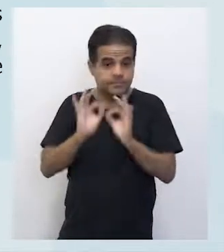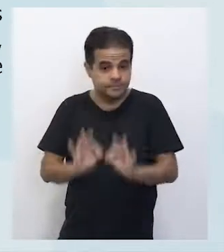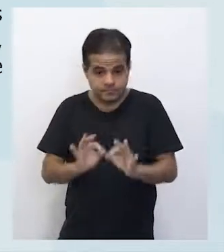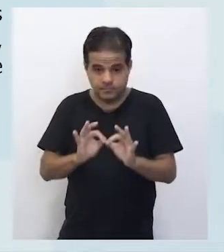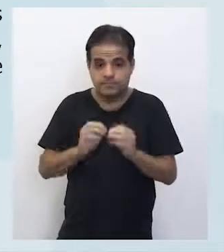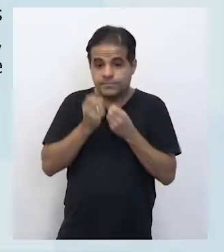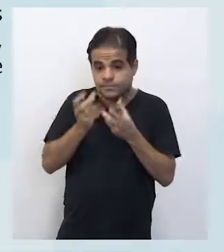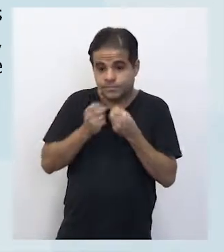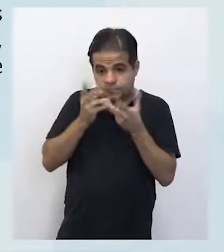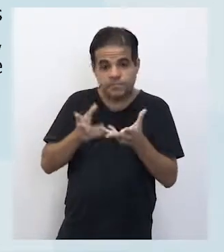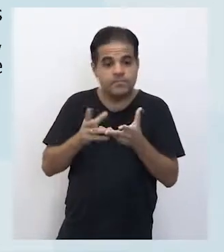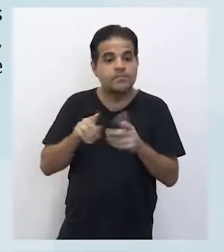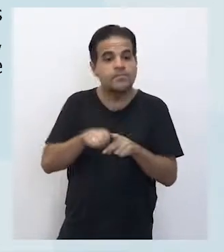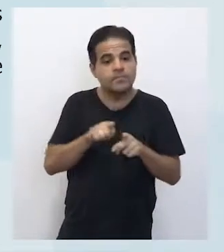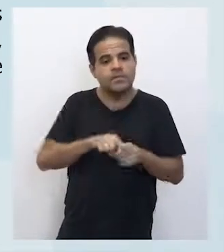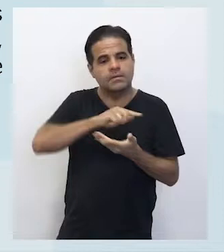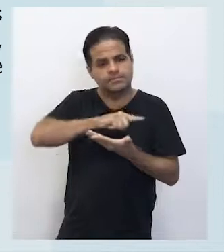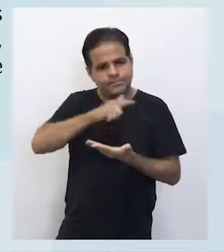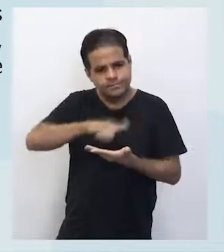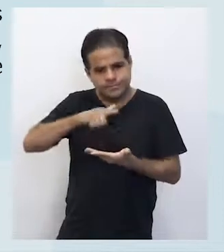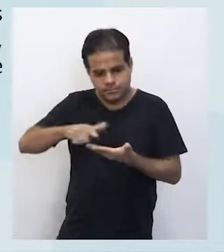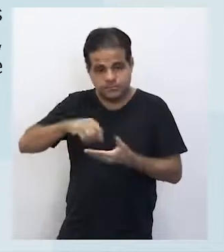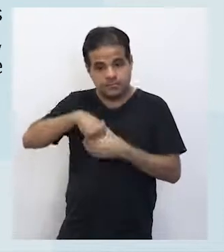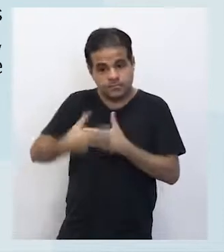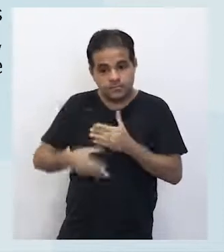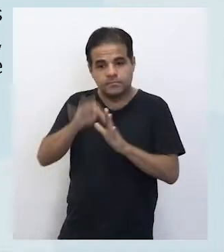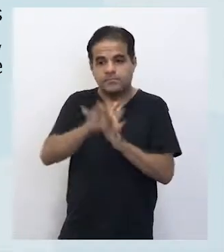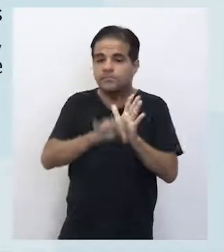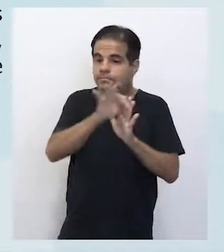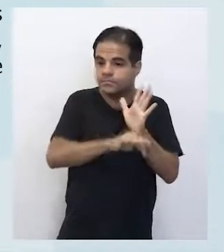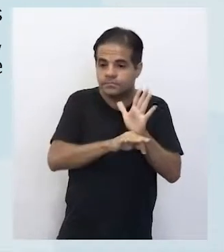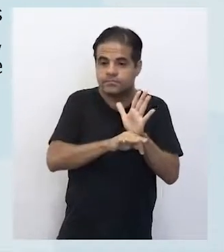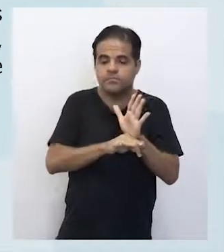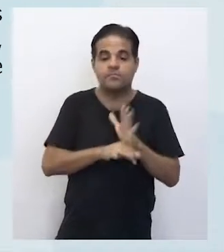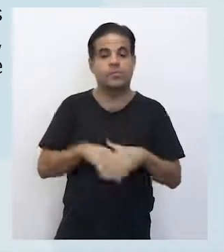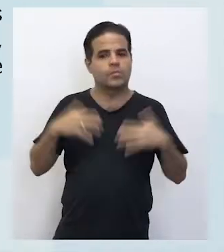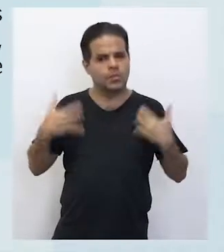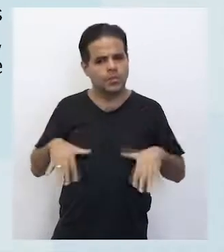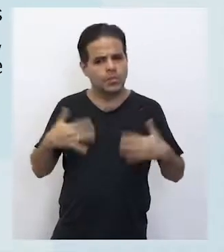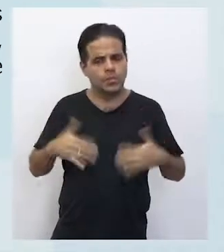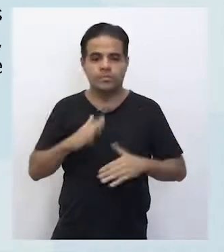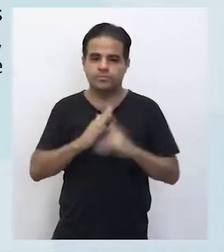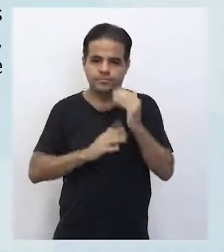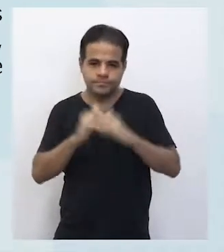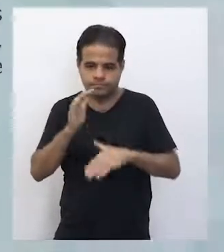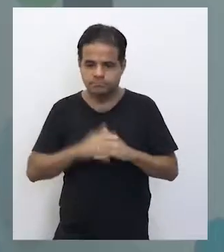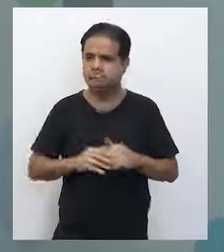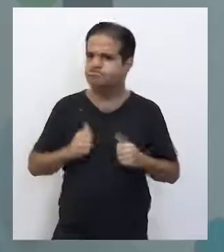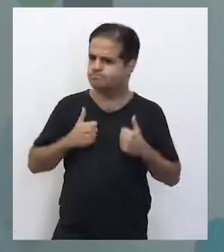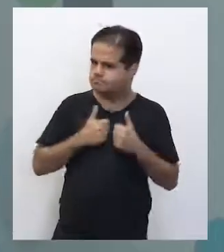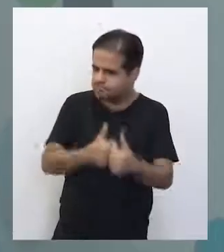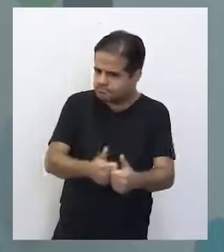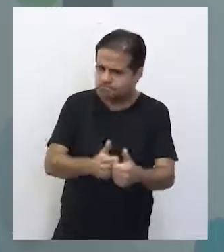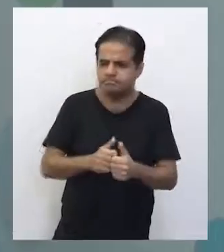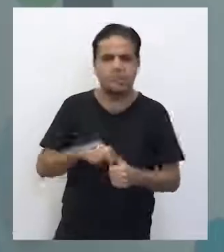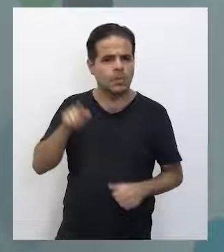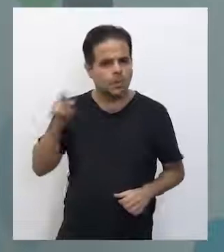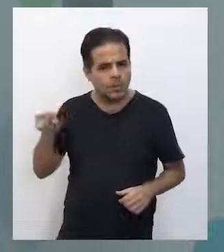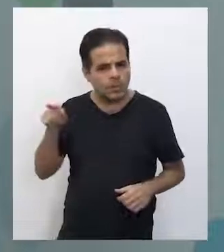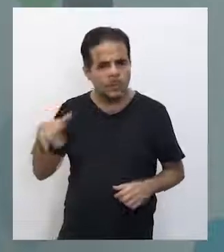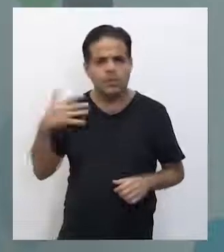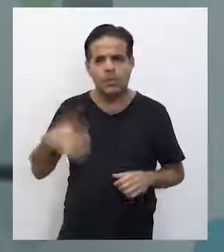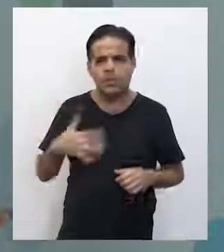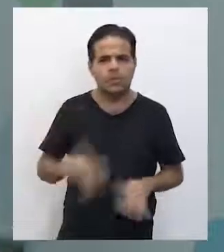de fontes de informação, entre outros, em textos argumentativos. Eita, que essa habilidade persegue a gente, essa é uma